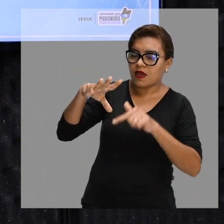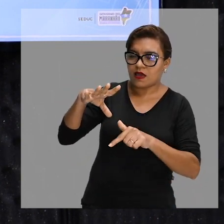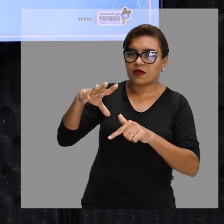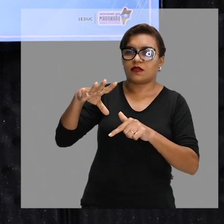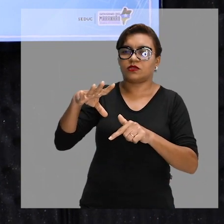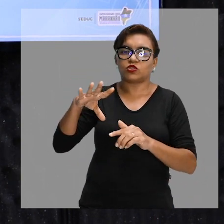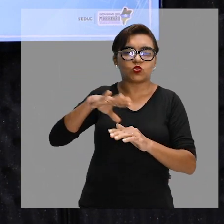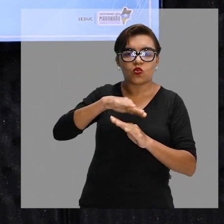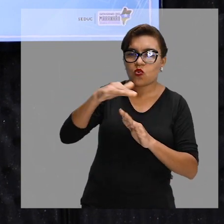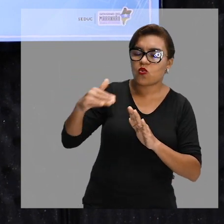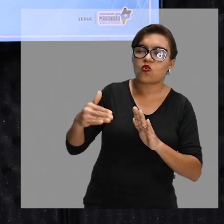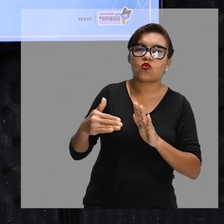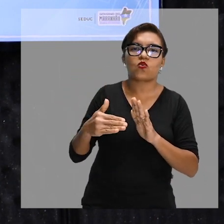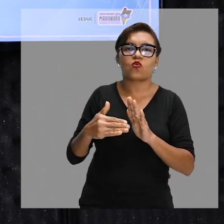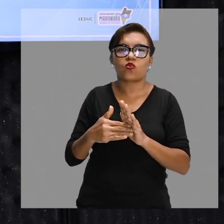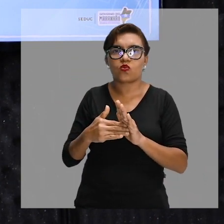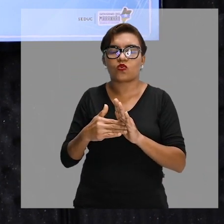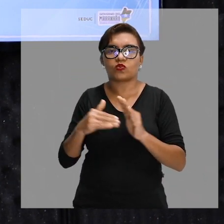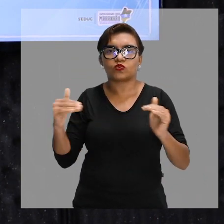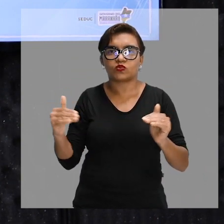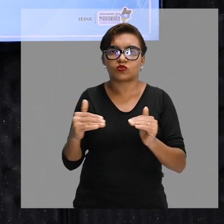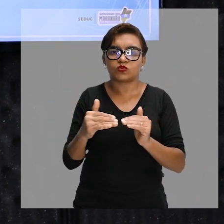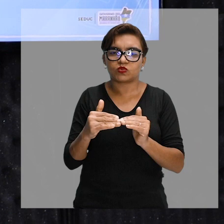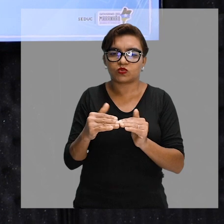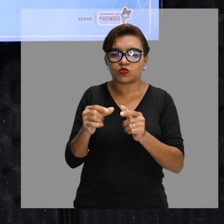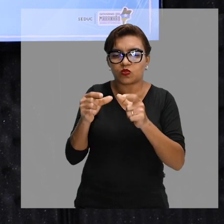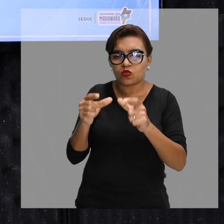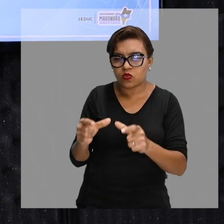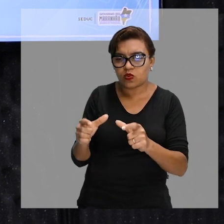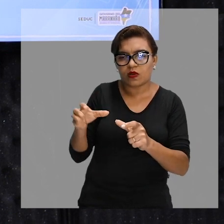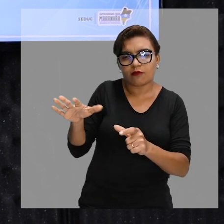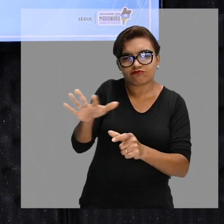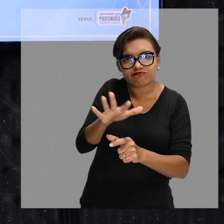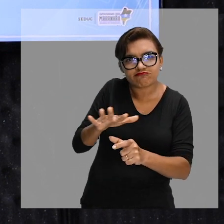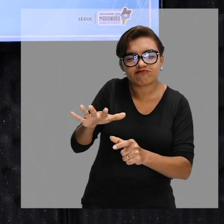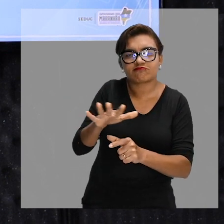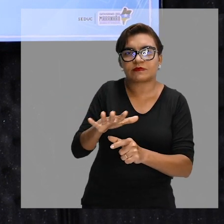se concentrar em apenas um ponto. Nós temos um exemplo